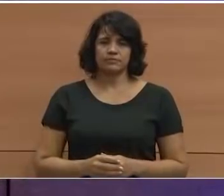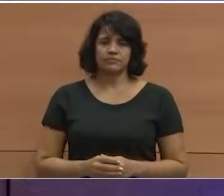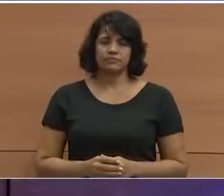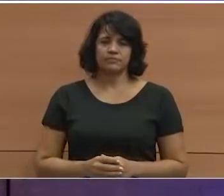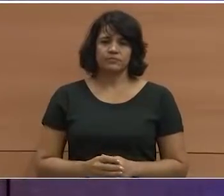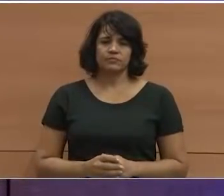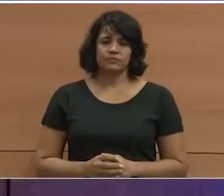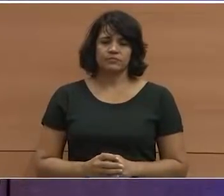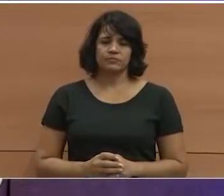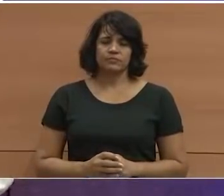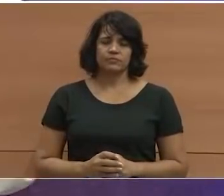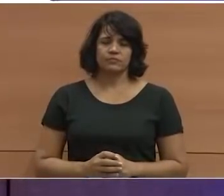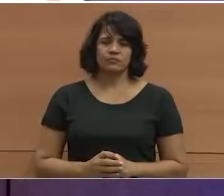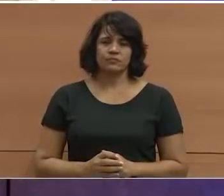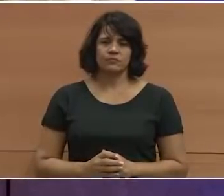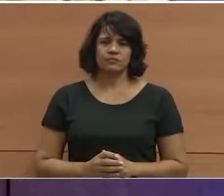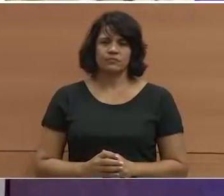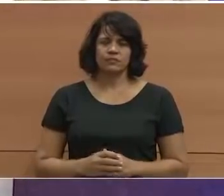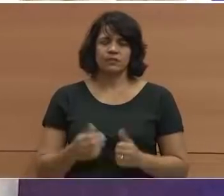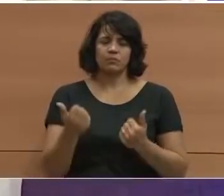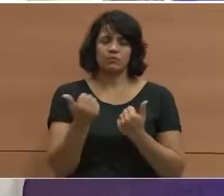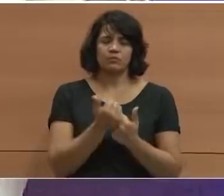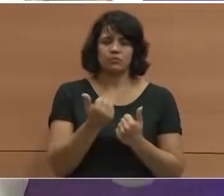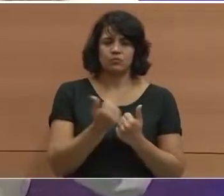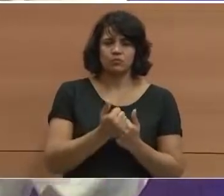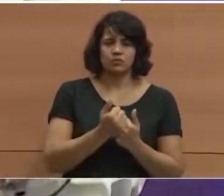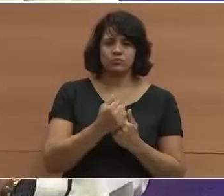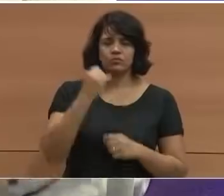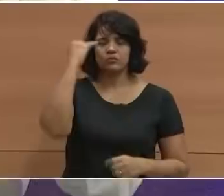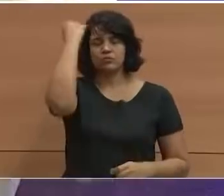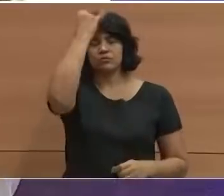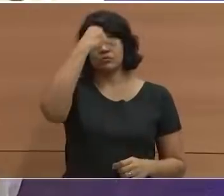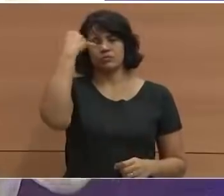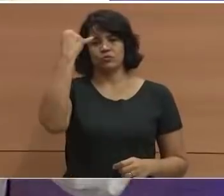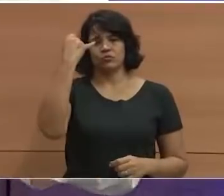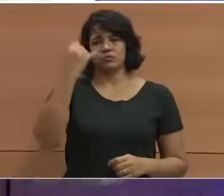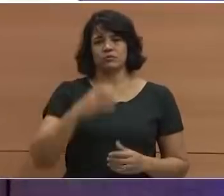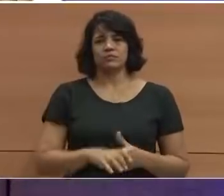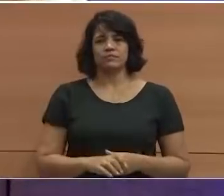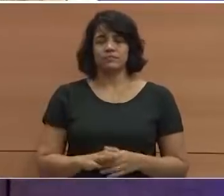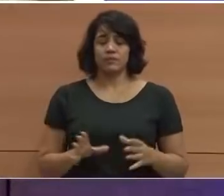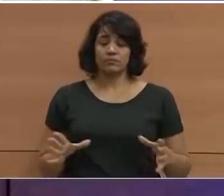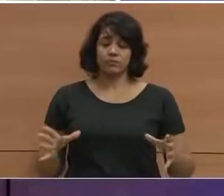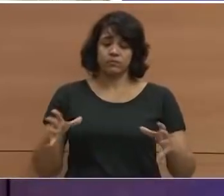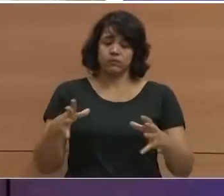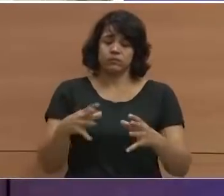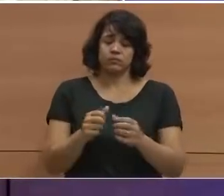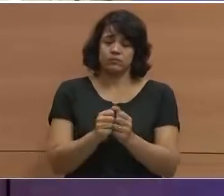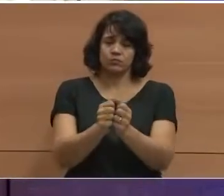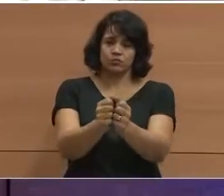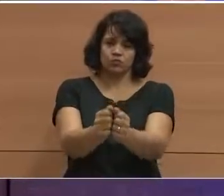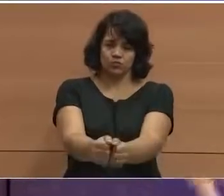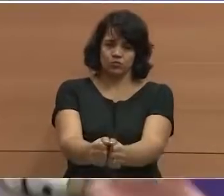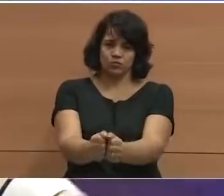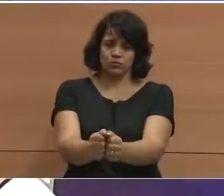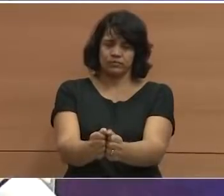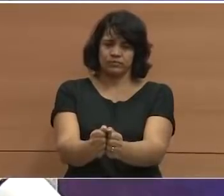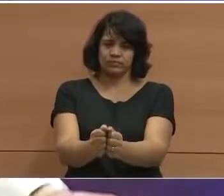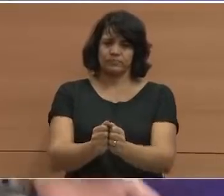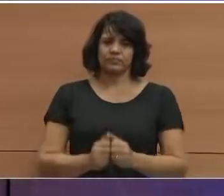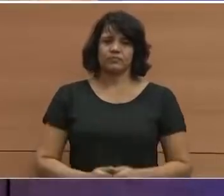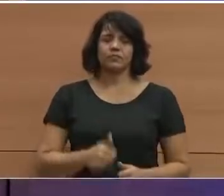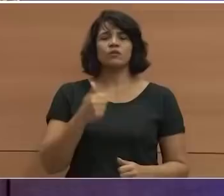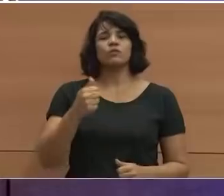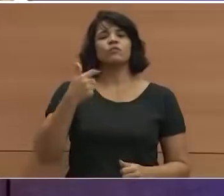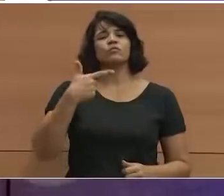Judas Iscariotes. E ali completou-se novamente os 12, e aí veio a promessa do Pai